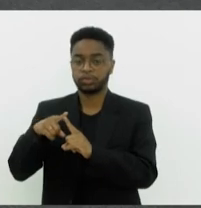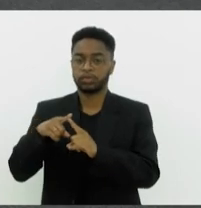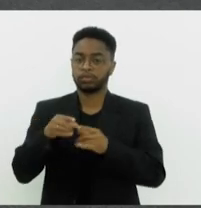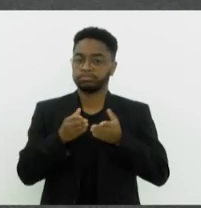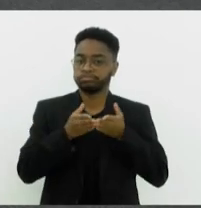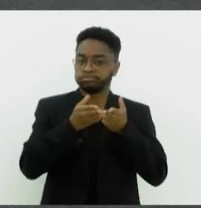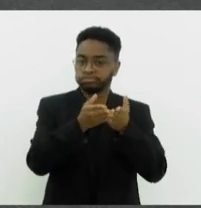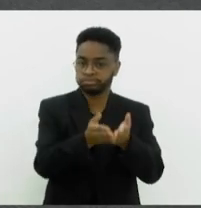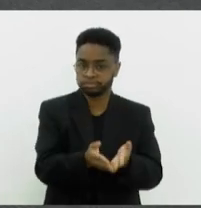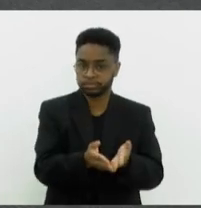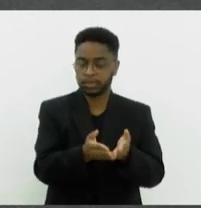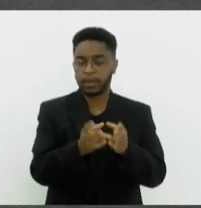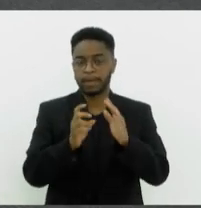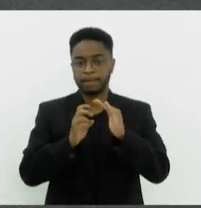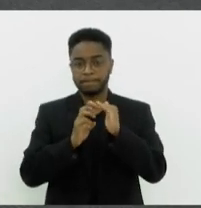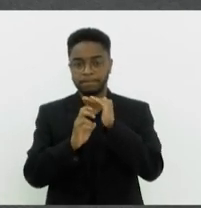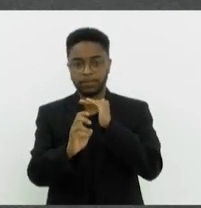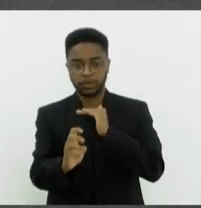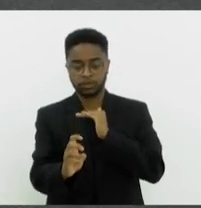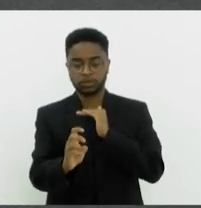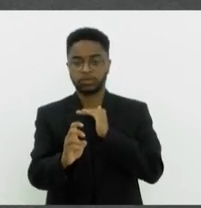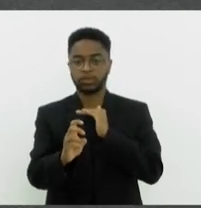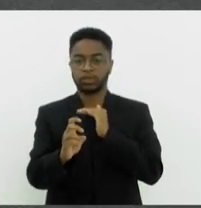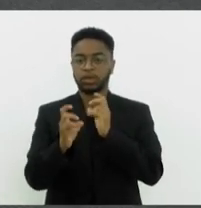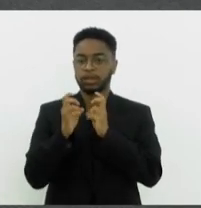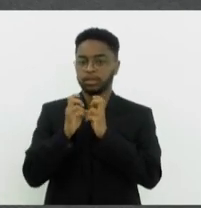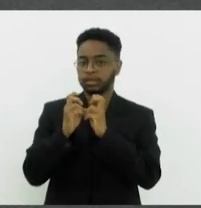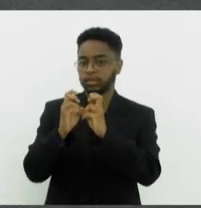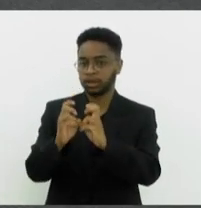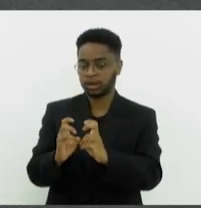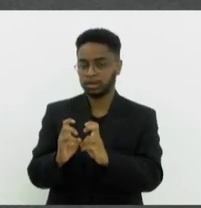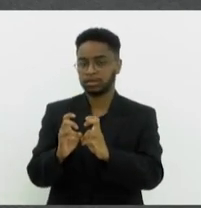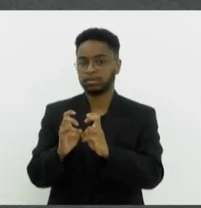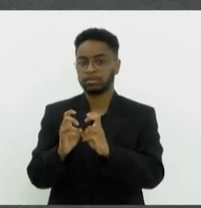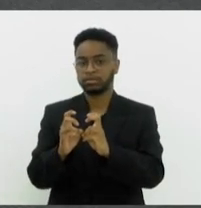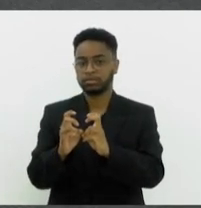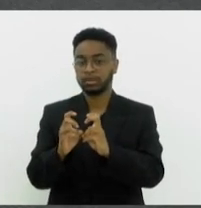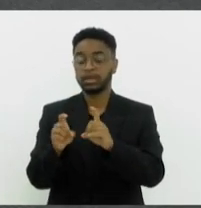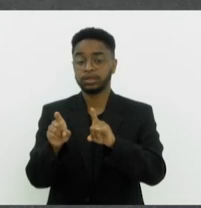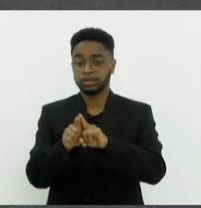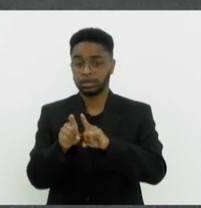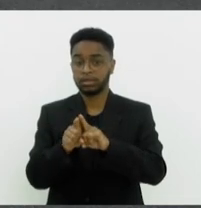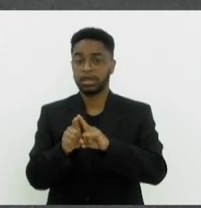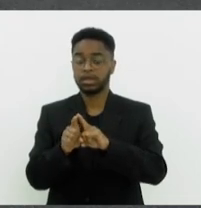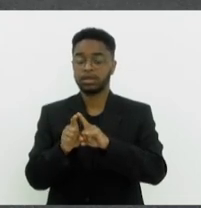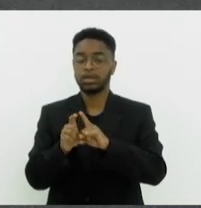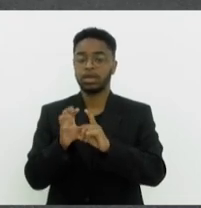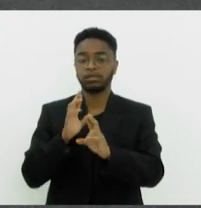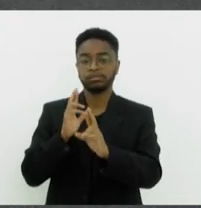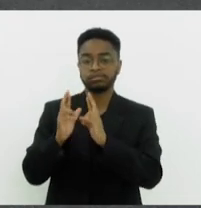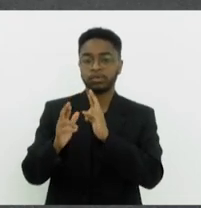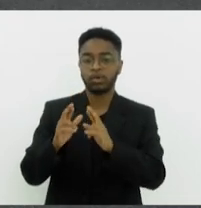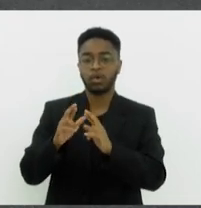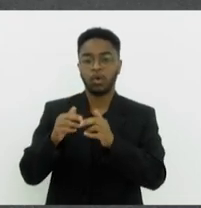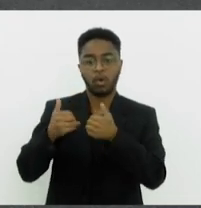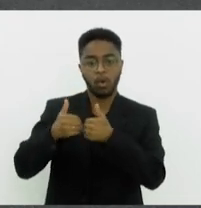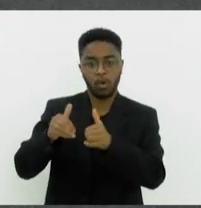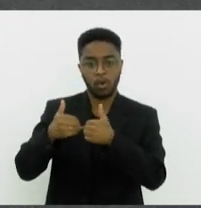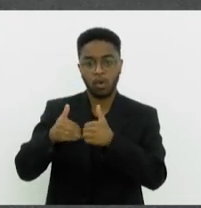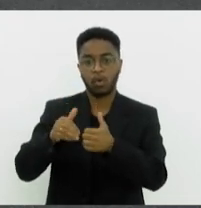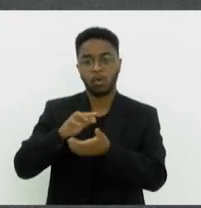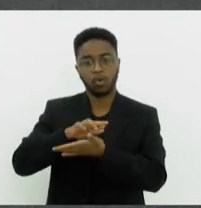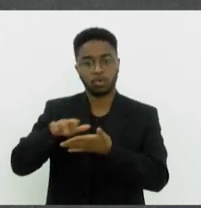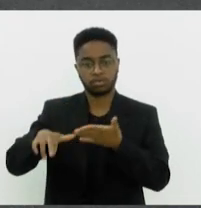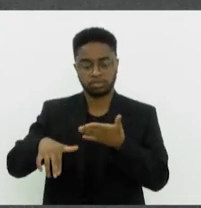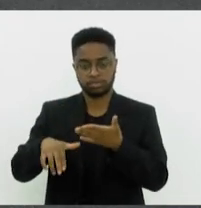aquaviário, metroviário, ferroviário e rodoviário. Falta o rodoviário que está lá